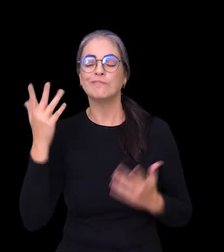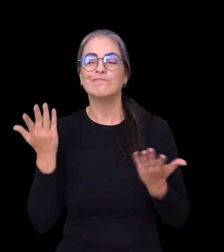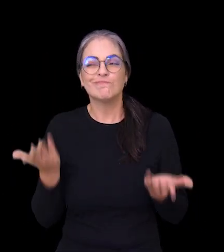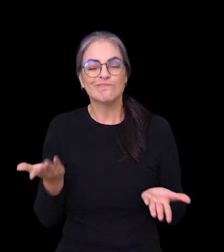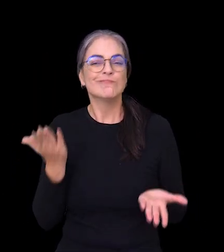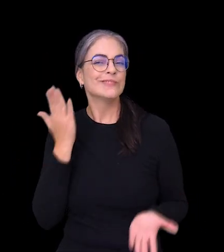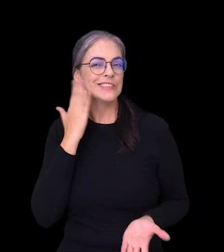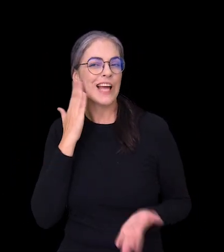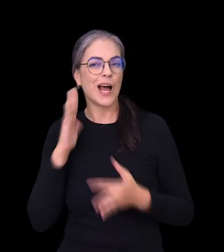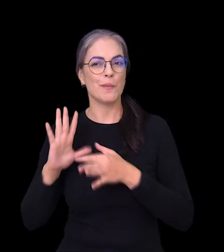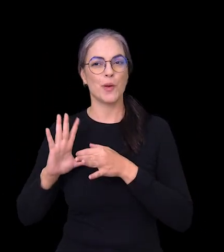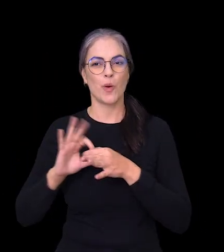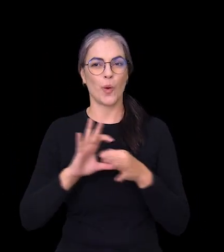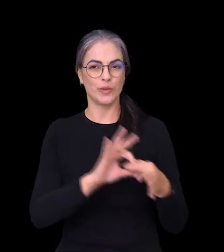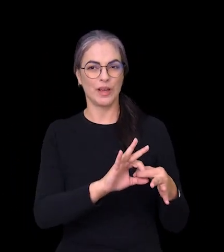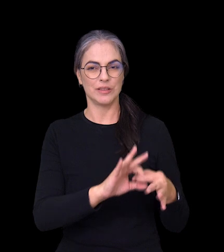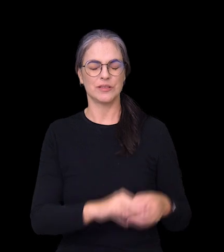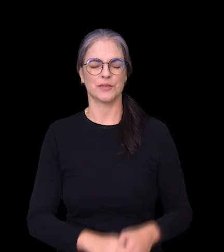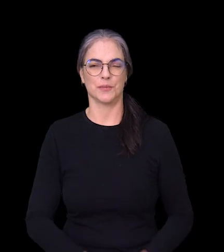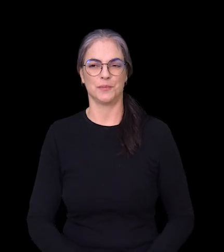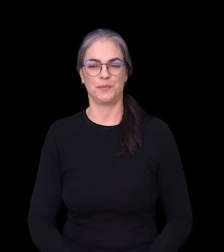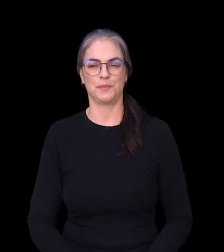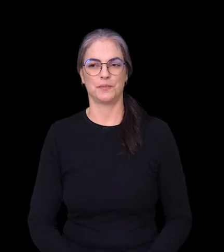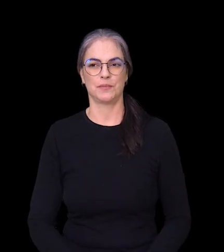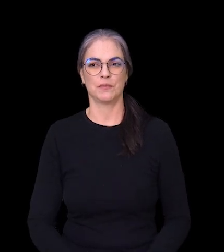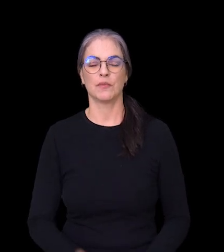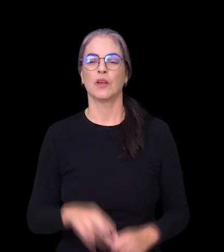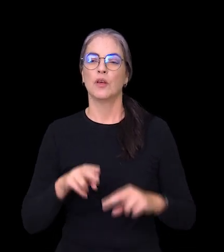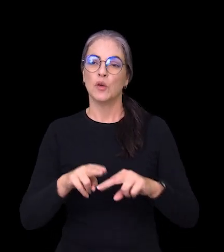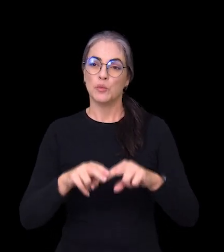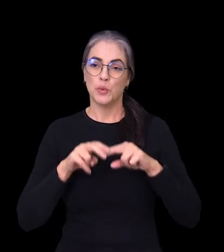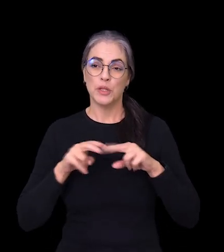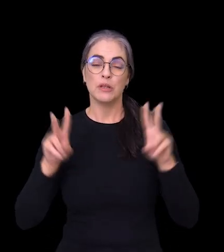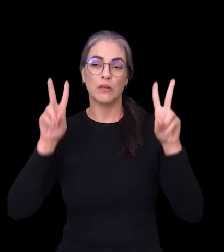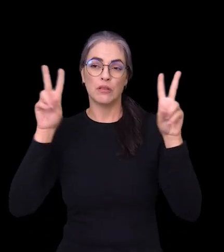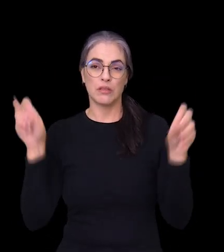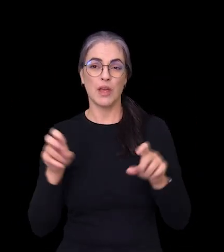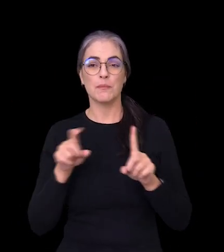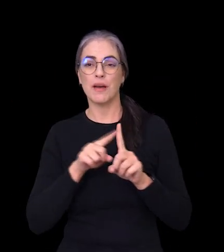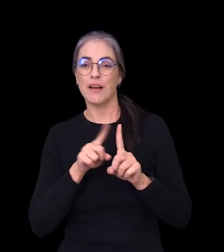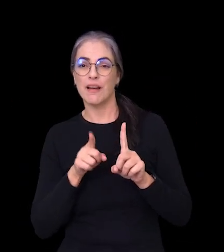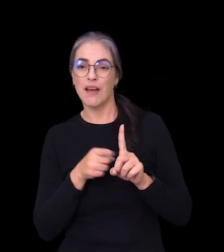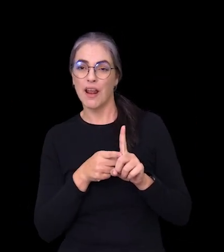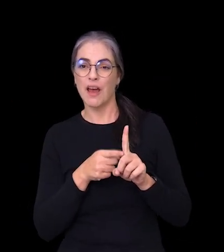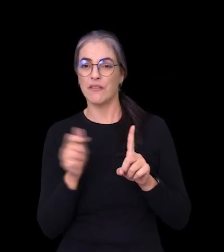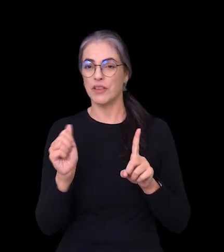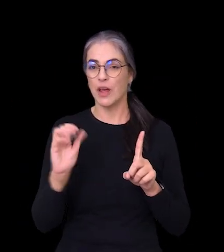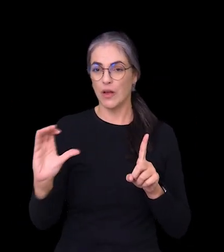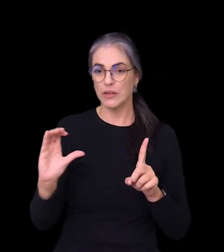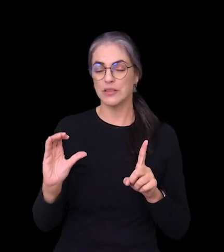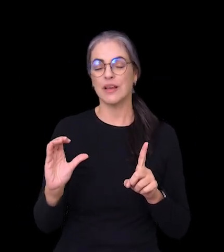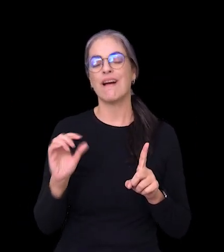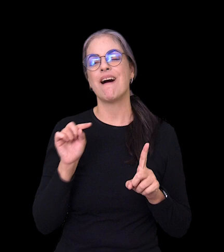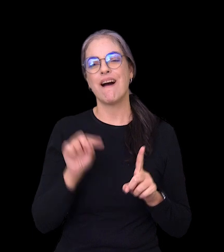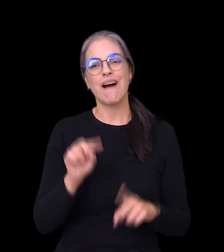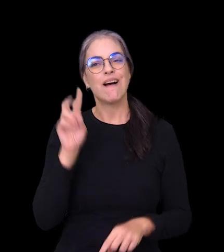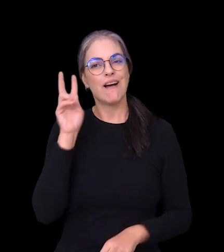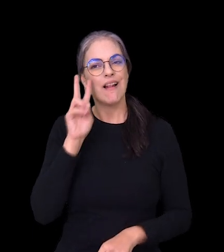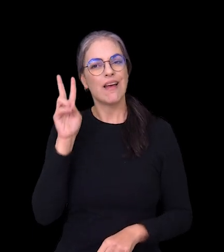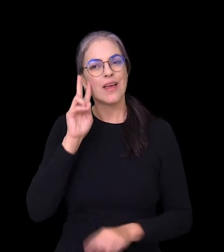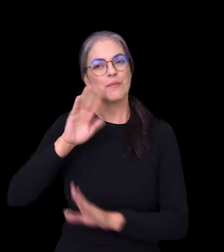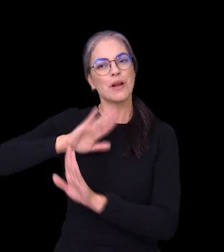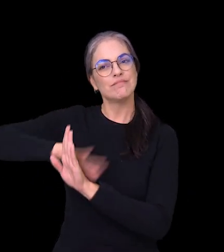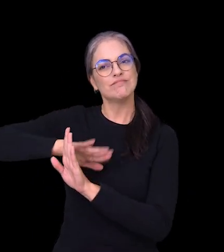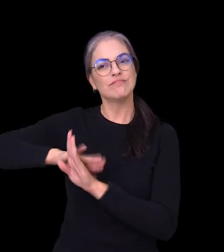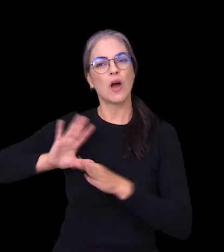ressaltar é que todas as vezes que a gente vai debater a gravidez na adolescência, ela reflete esse conjunto de desigualdades.